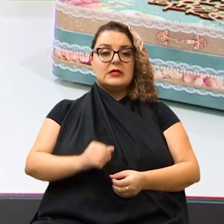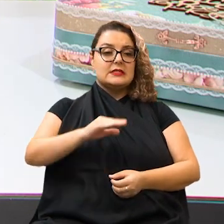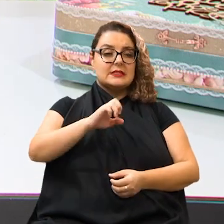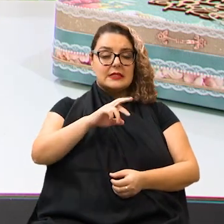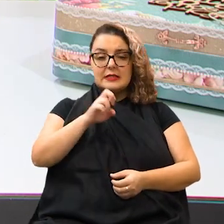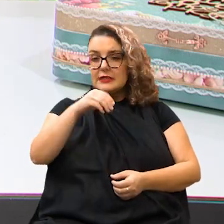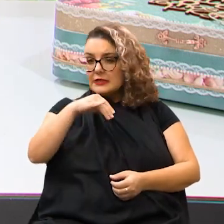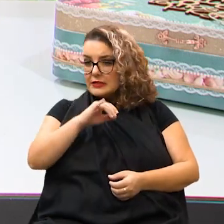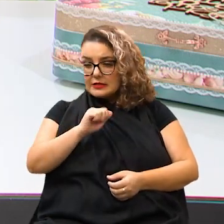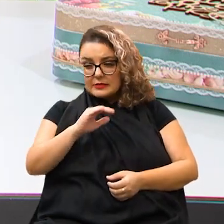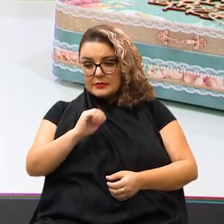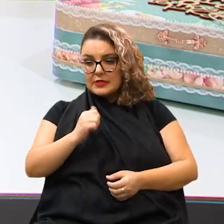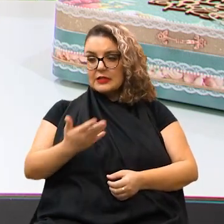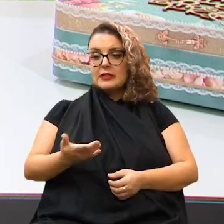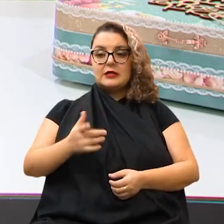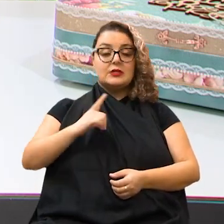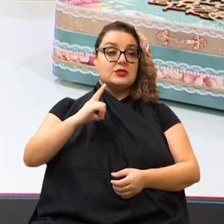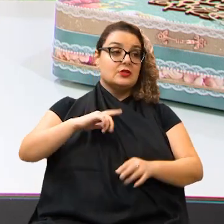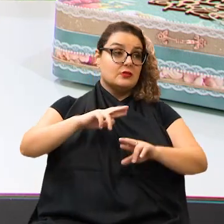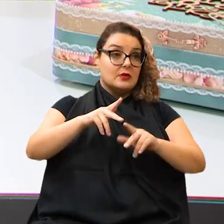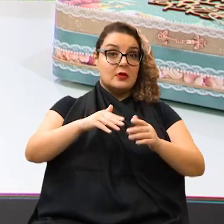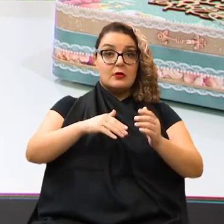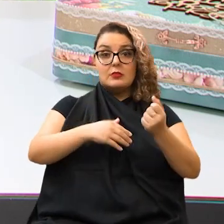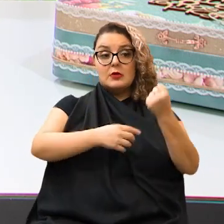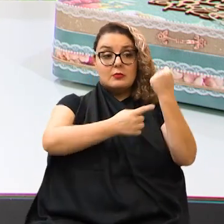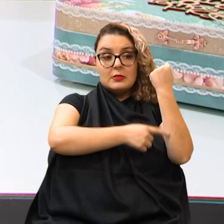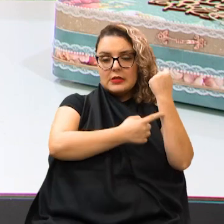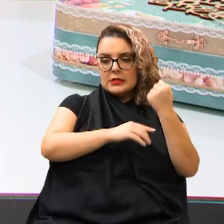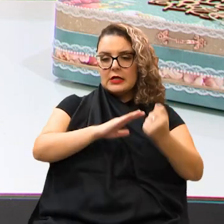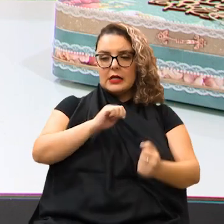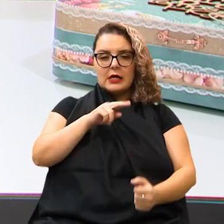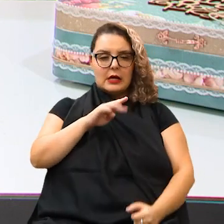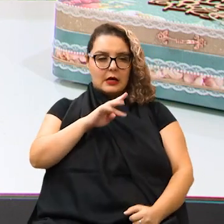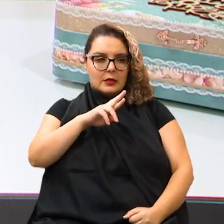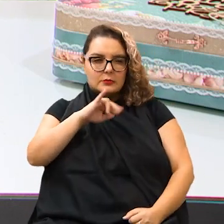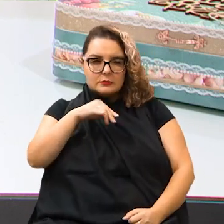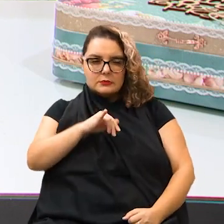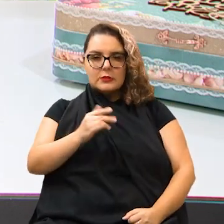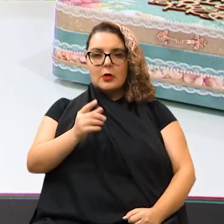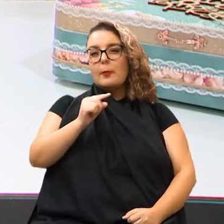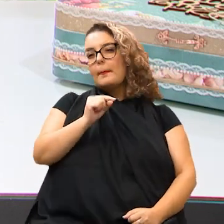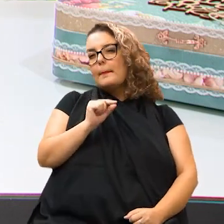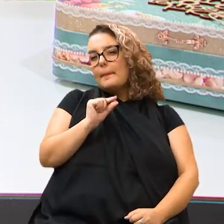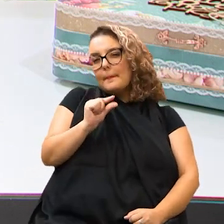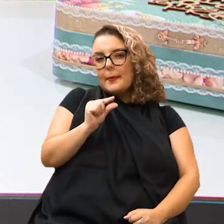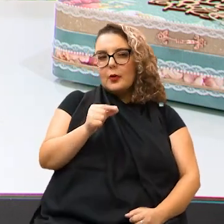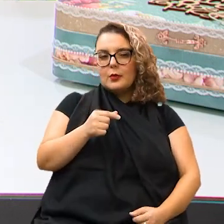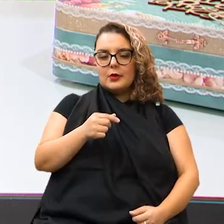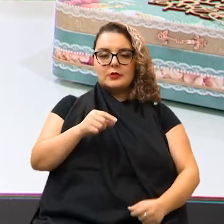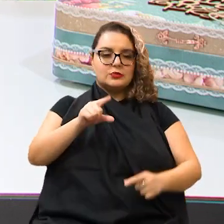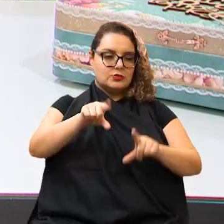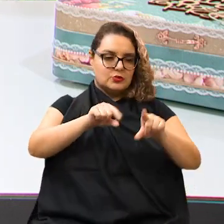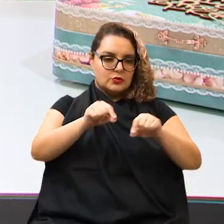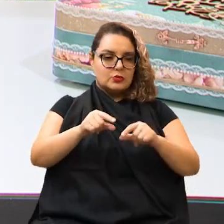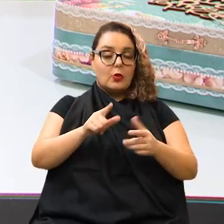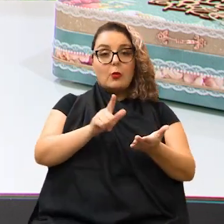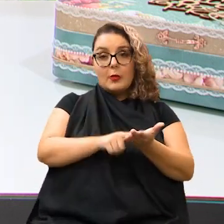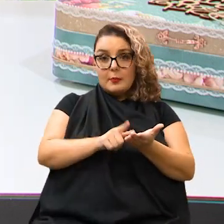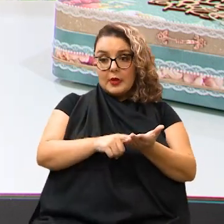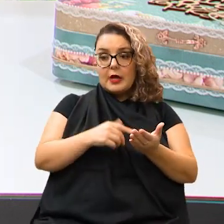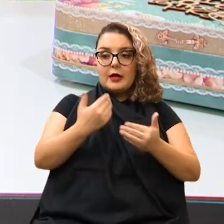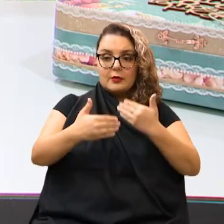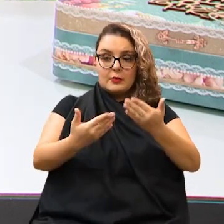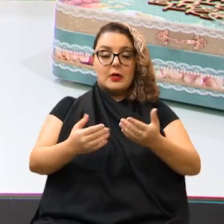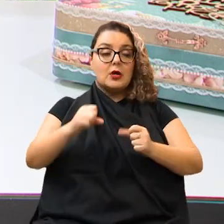nouveau, cerâmica, já tinha bastante trabalho em madeira pintura country, mas tinha pouquíssimas opções de papel. Com